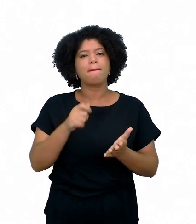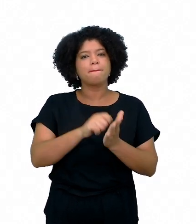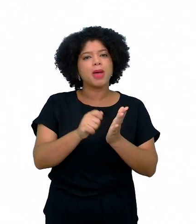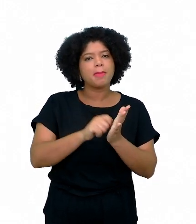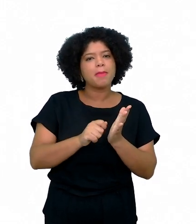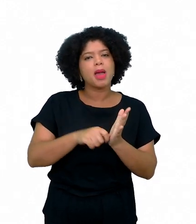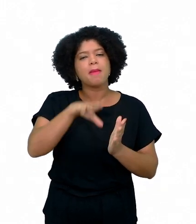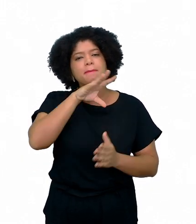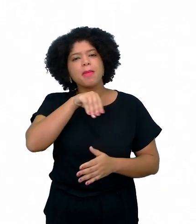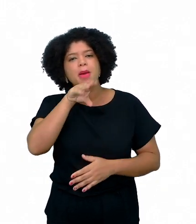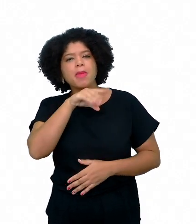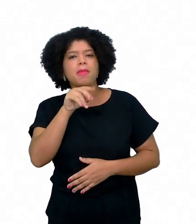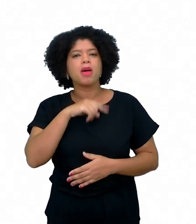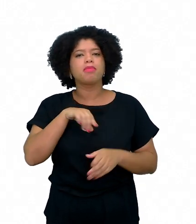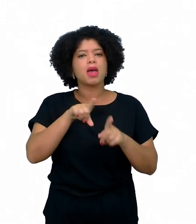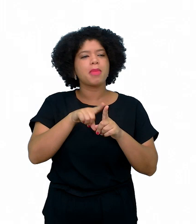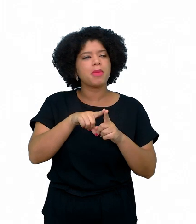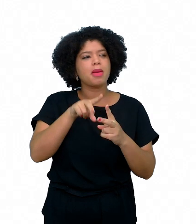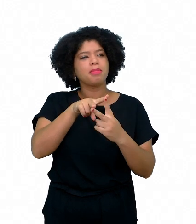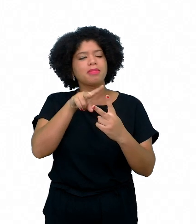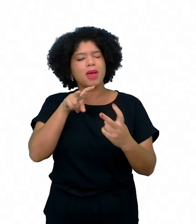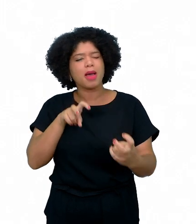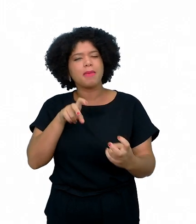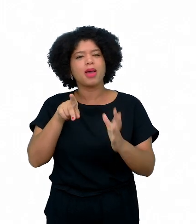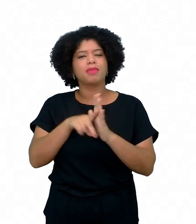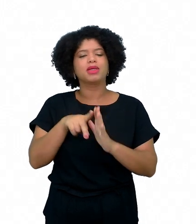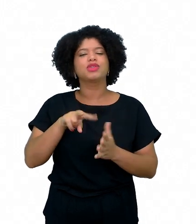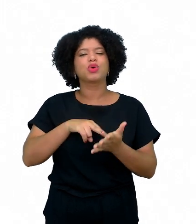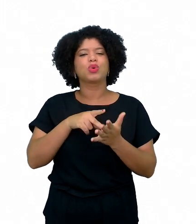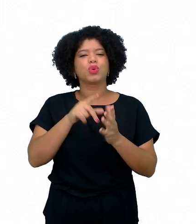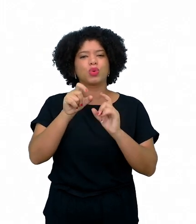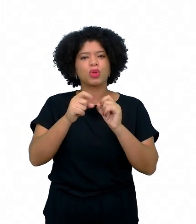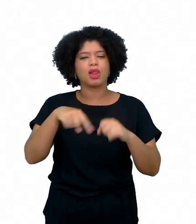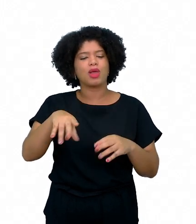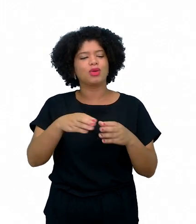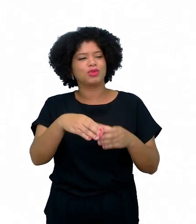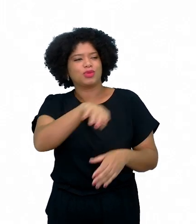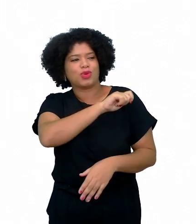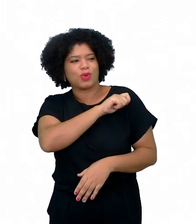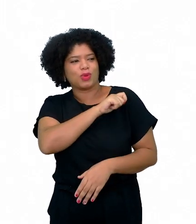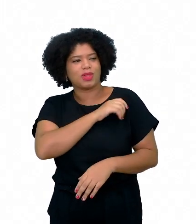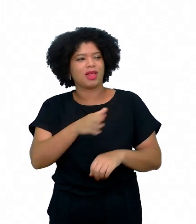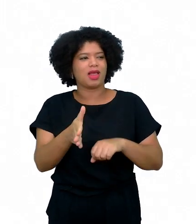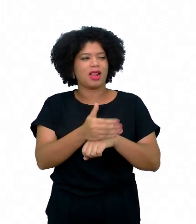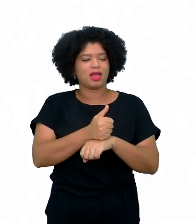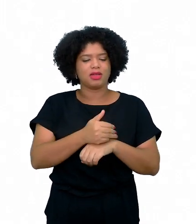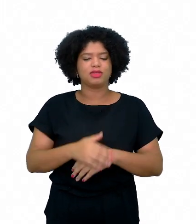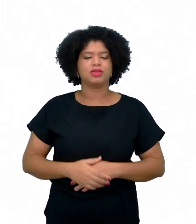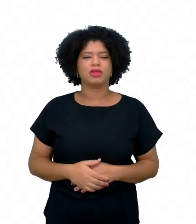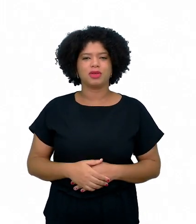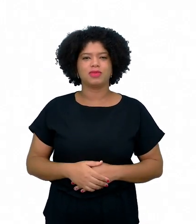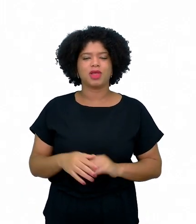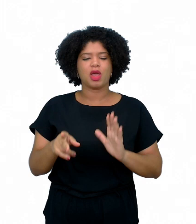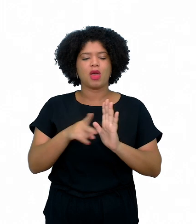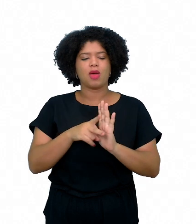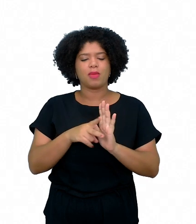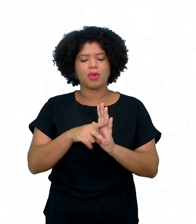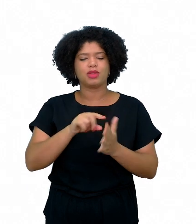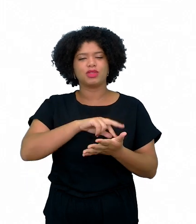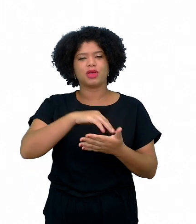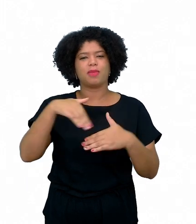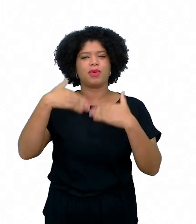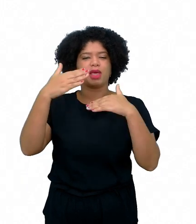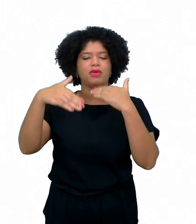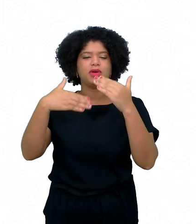escrito, verbal ou virtual. Ou seja, né, o estudante já vai preparado para a aula, que pode se